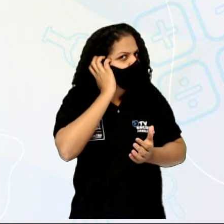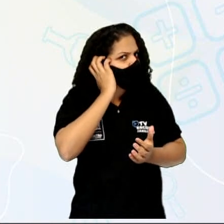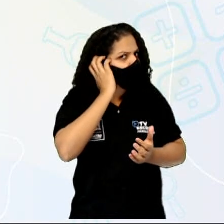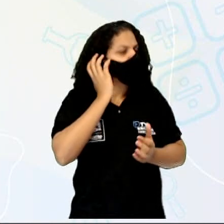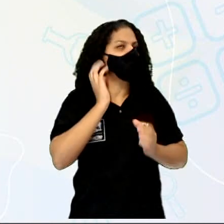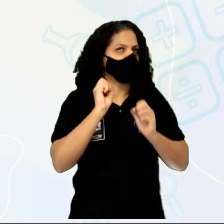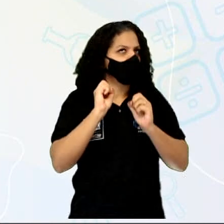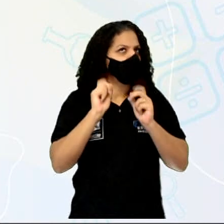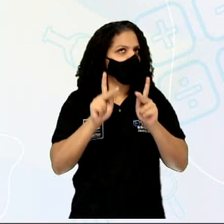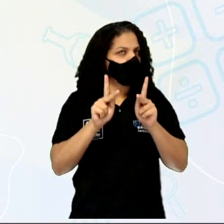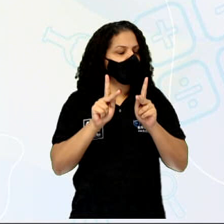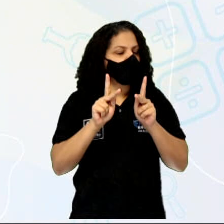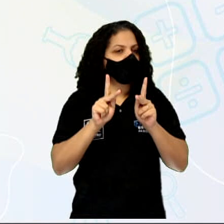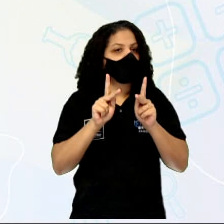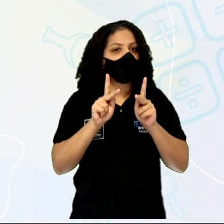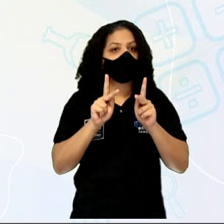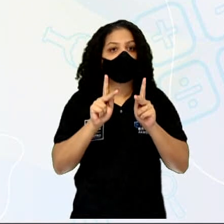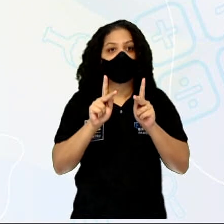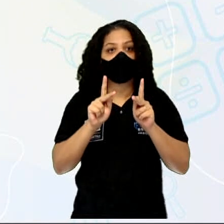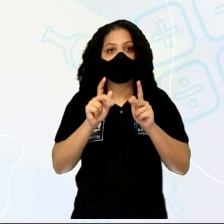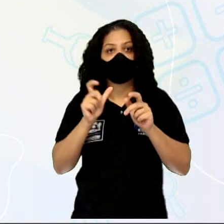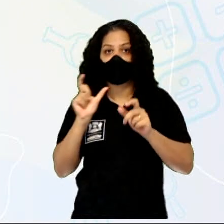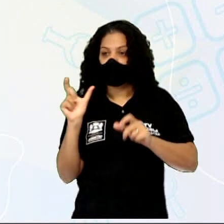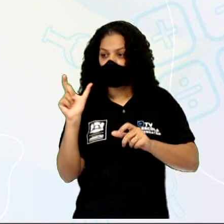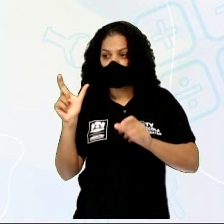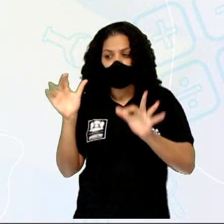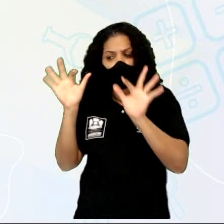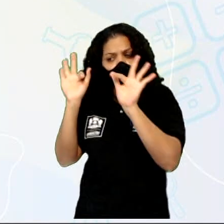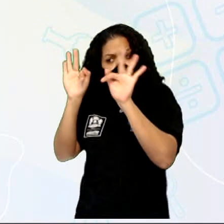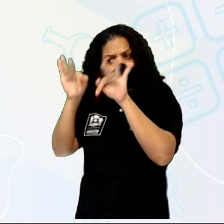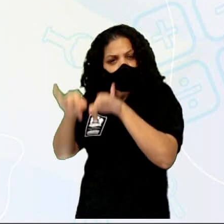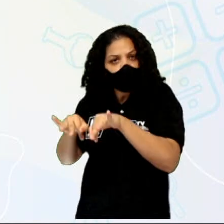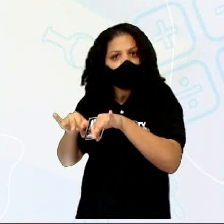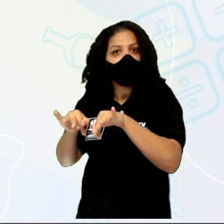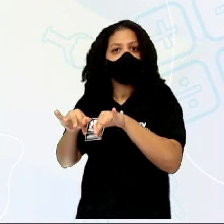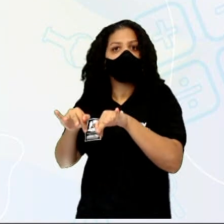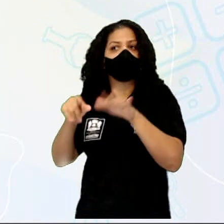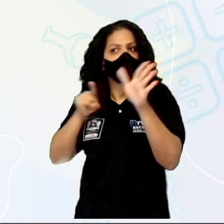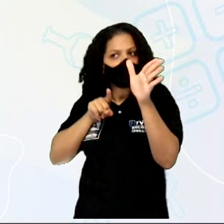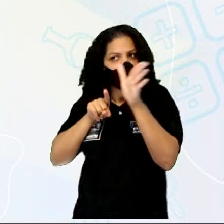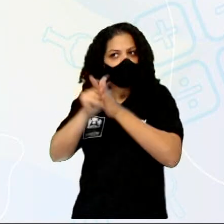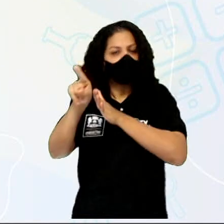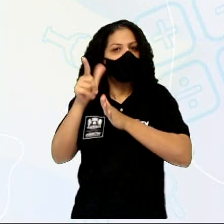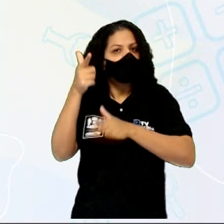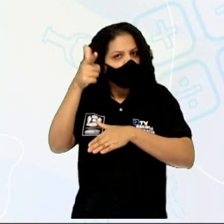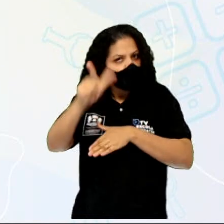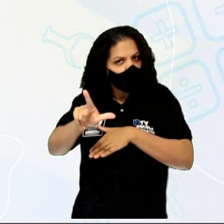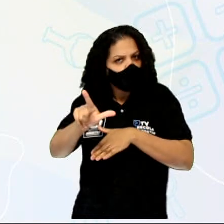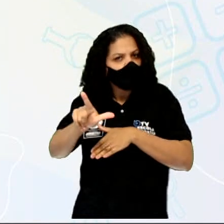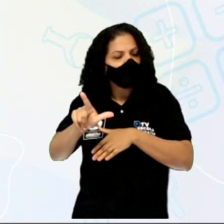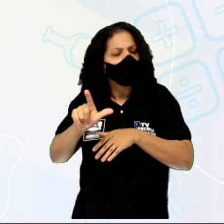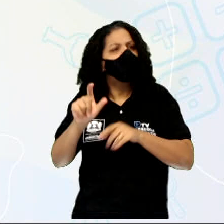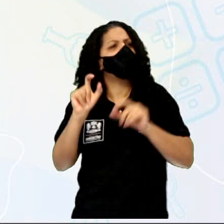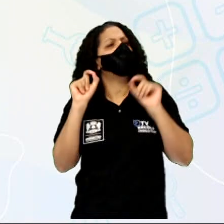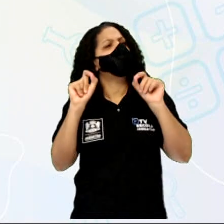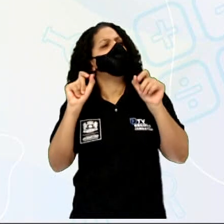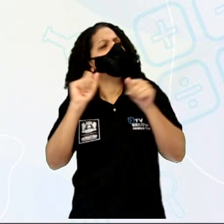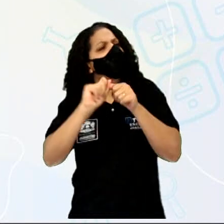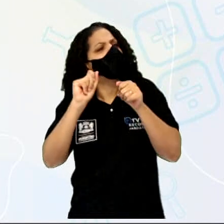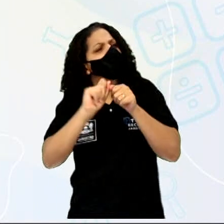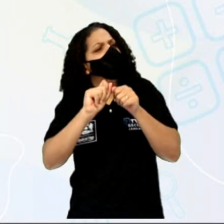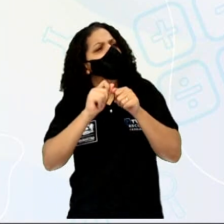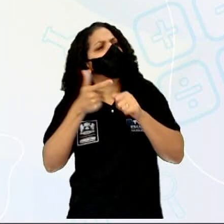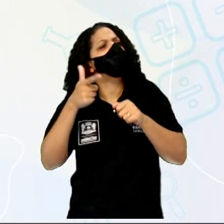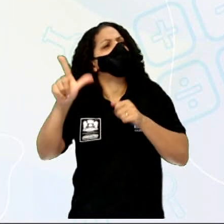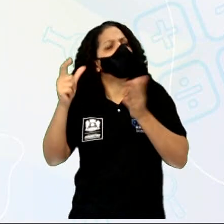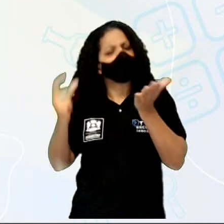ligando. E no último quadrinho, ela faz mais uma pergunta. Ela diz: o que vamos fazer com o cadáver da